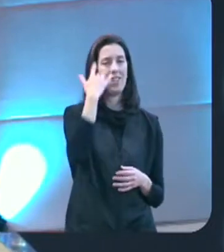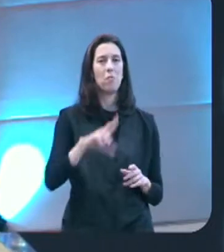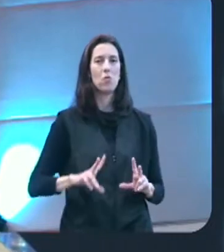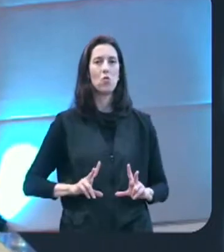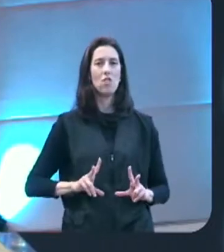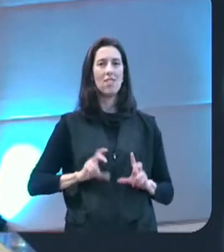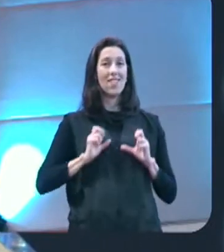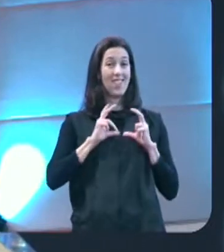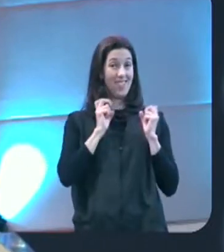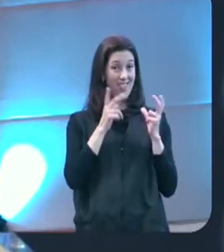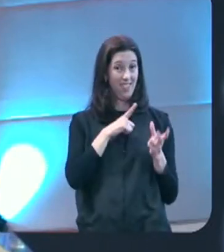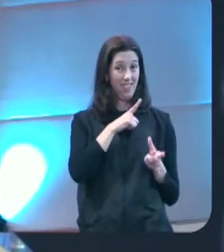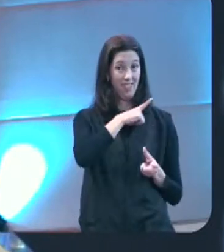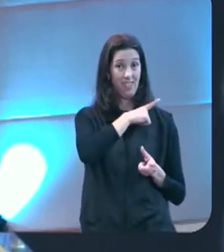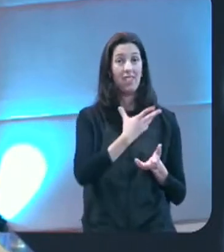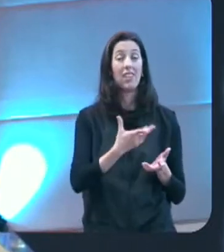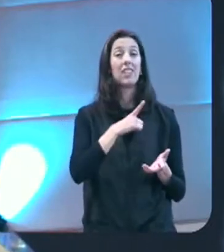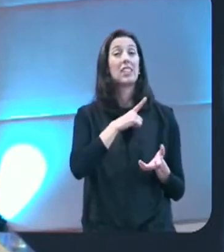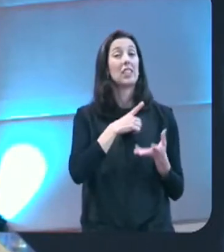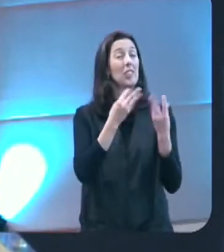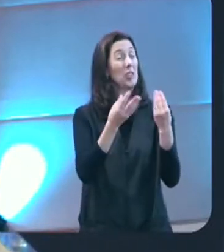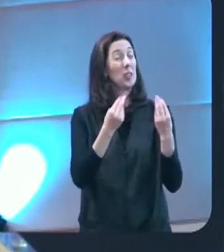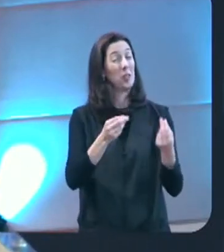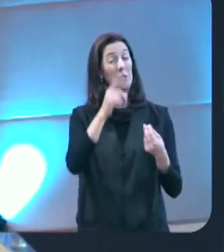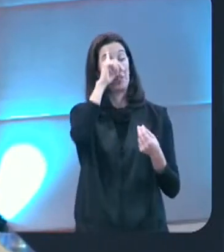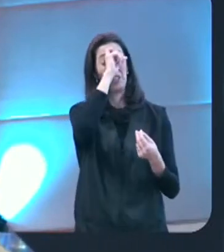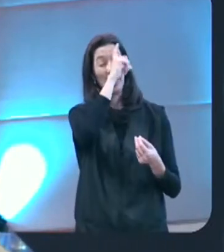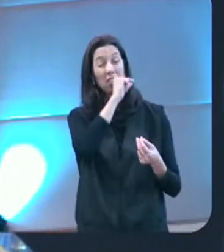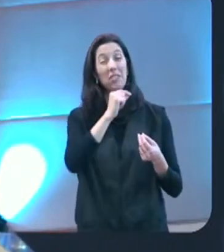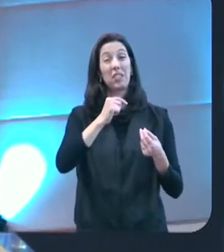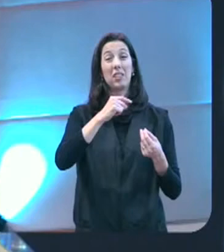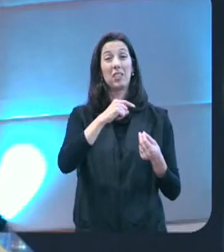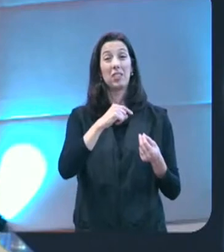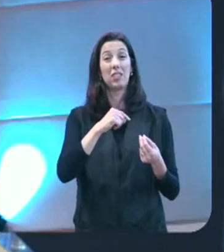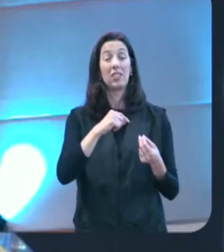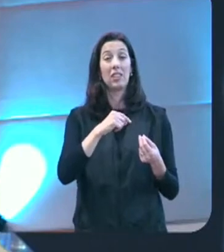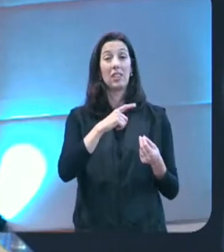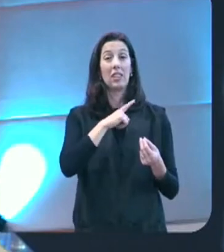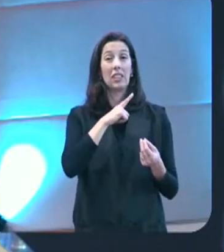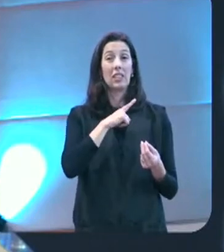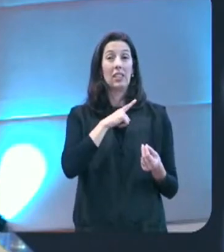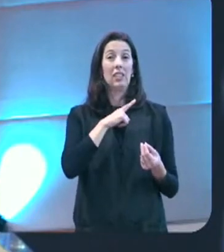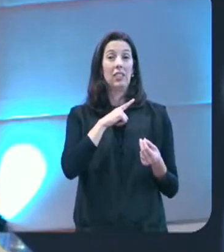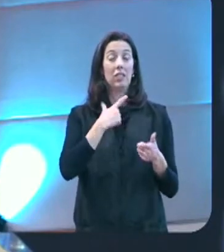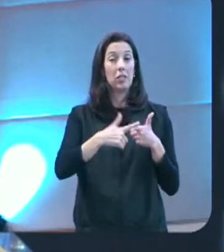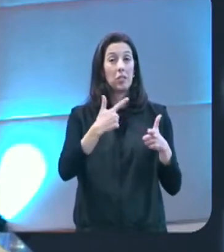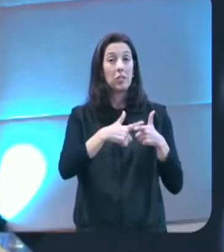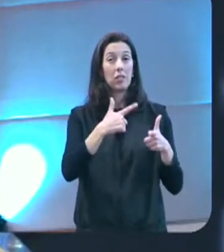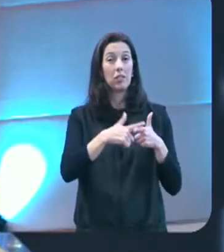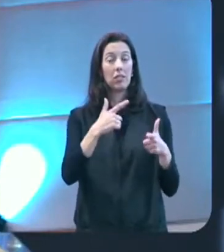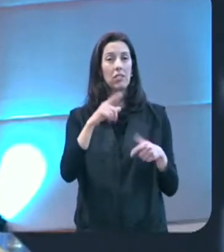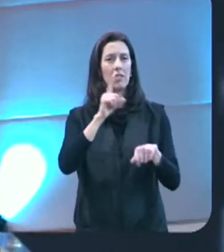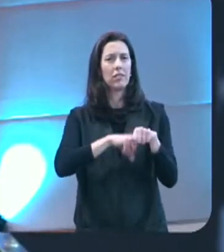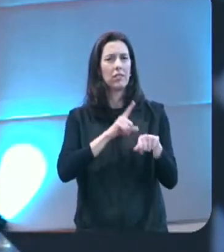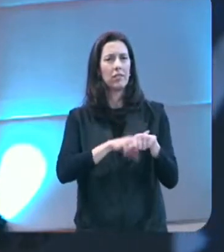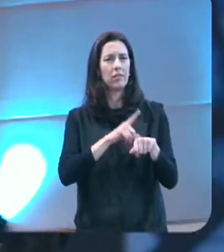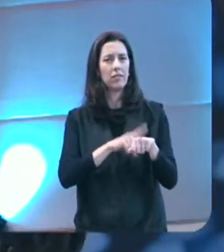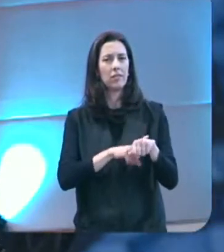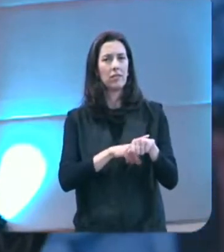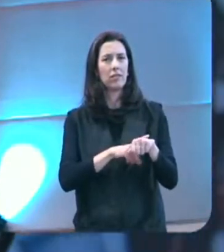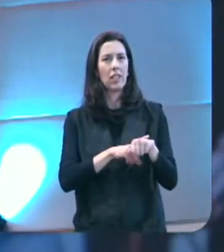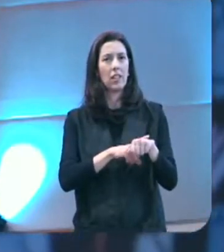bloco operatório com muitas possibilidades de vir a falecer, quando ouve do